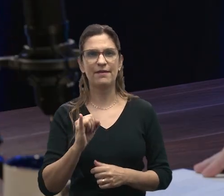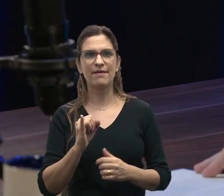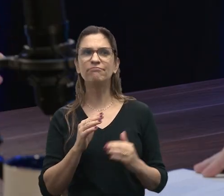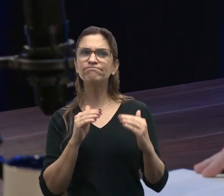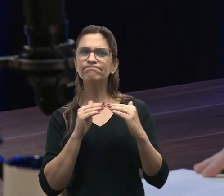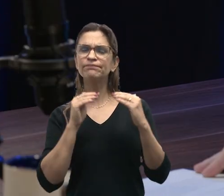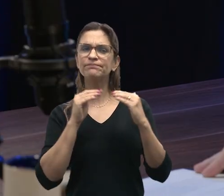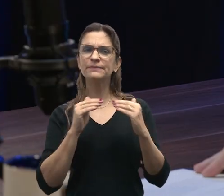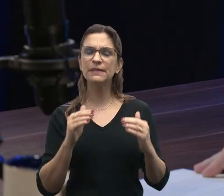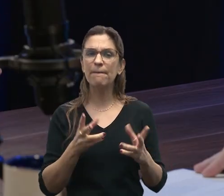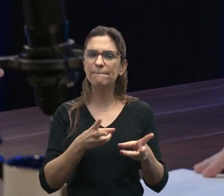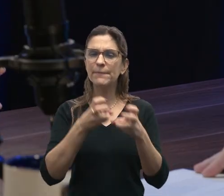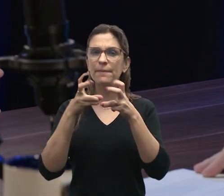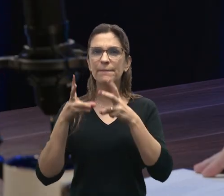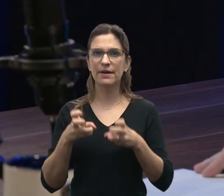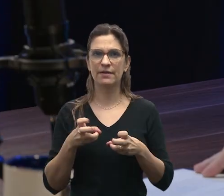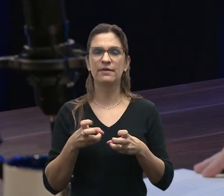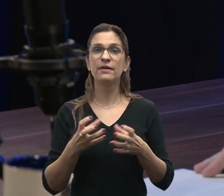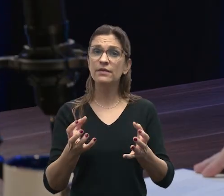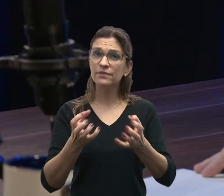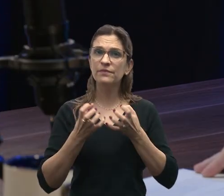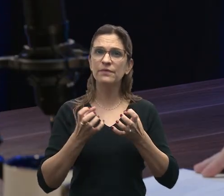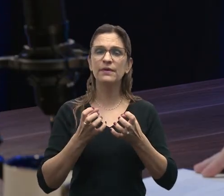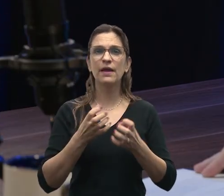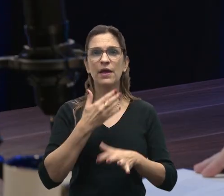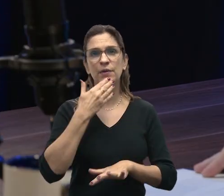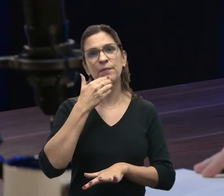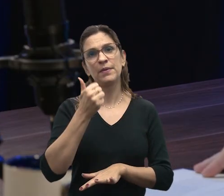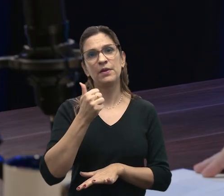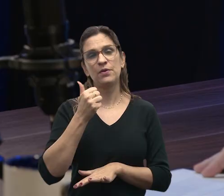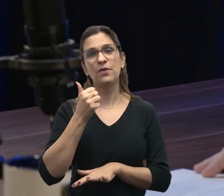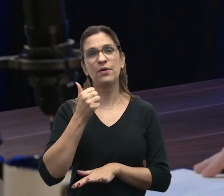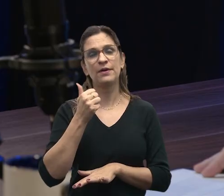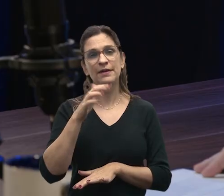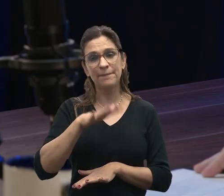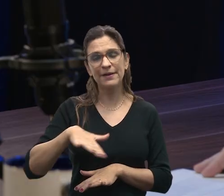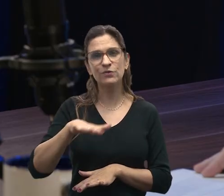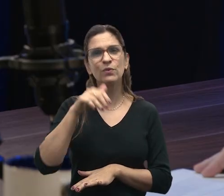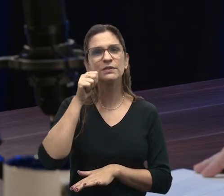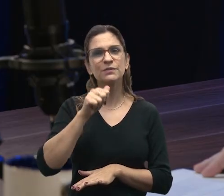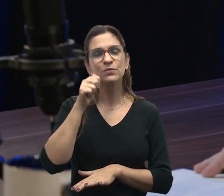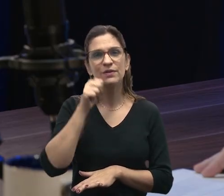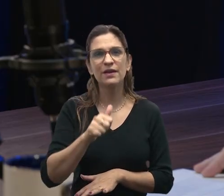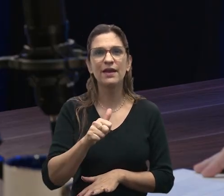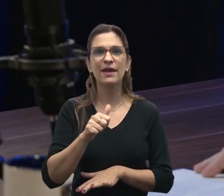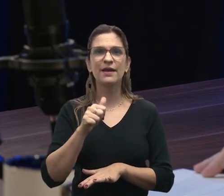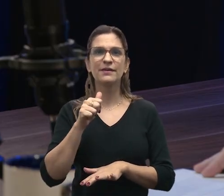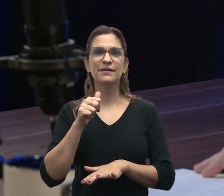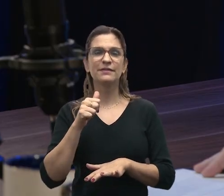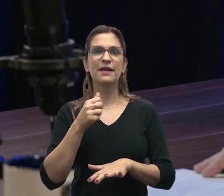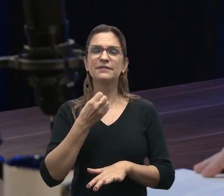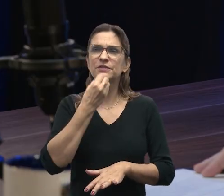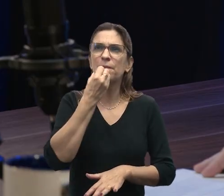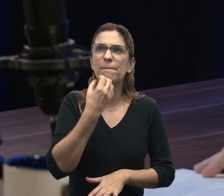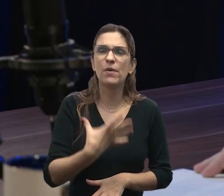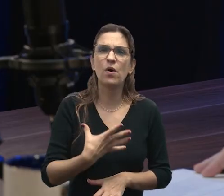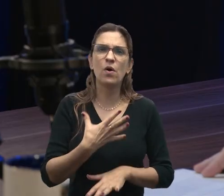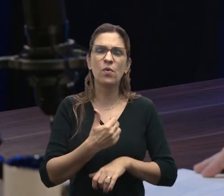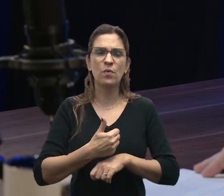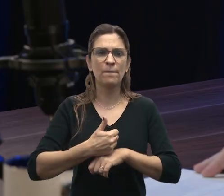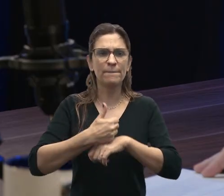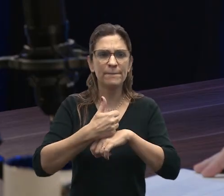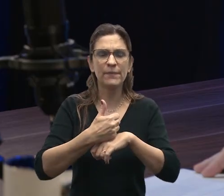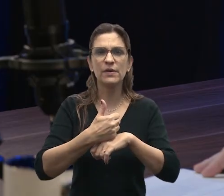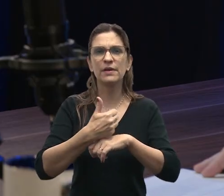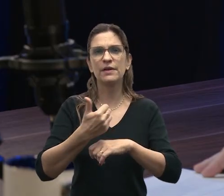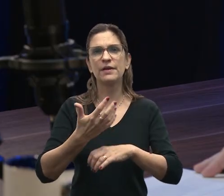quero melhorar para elas, né? Que seja confortável, que tenha ar-condicionado, que seja rápido, que seja limpinho,